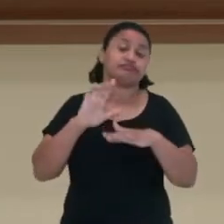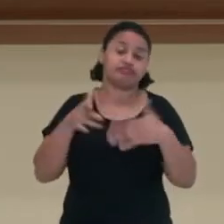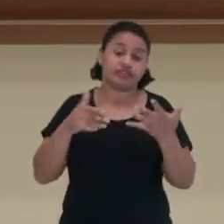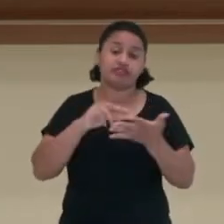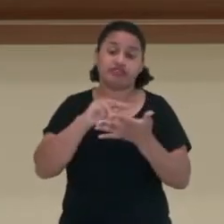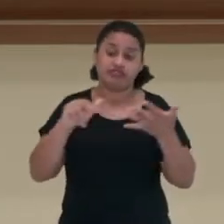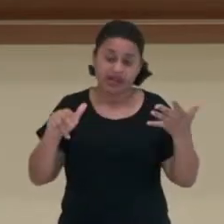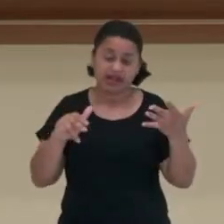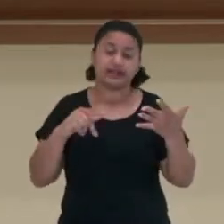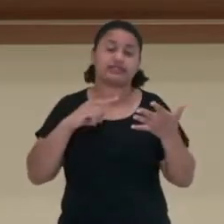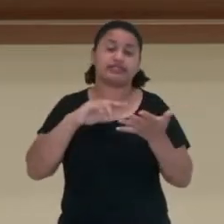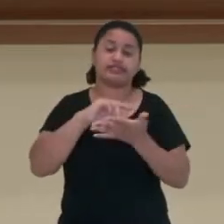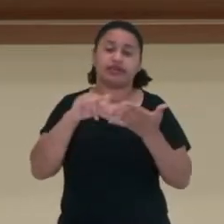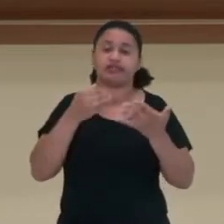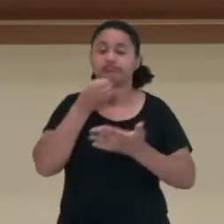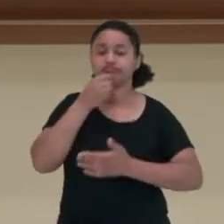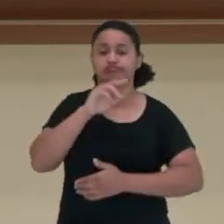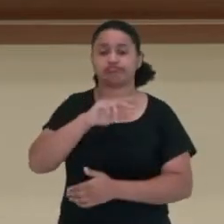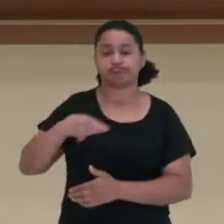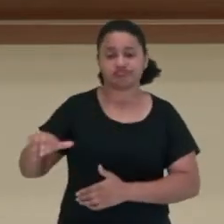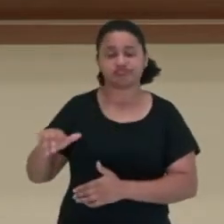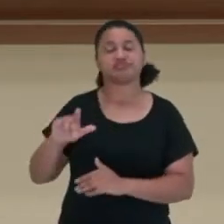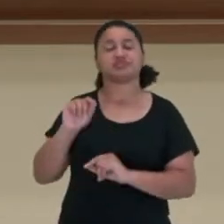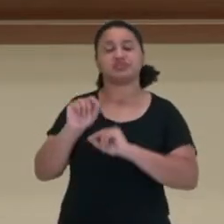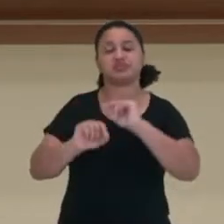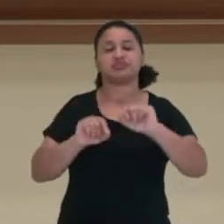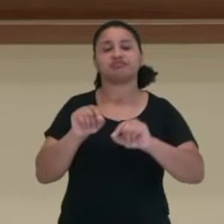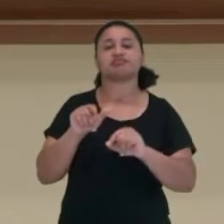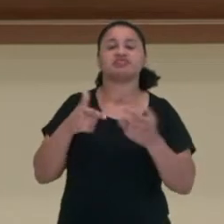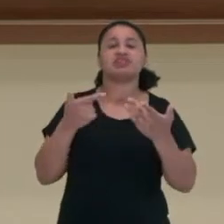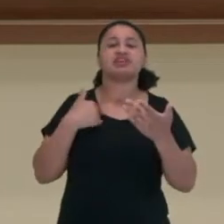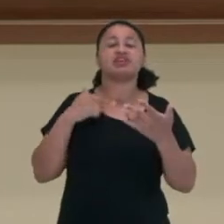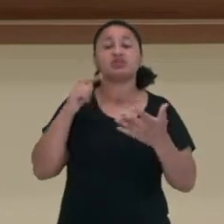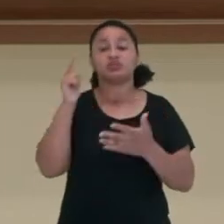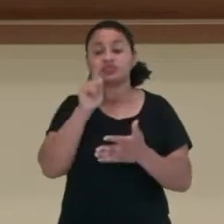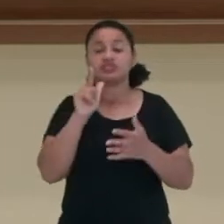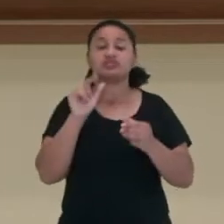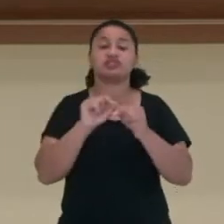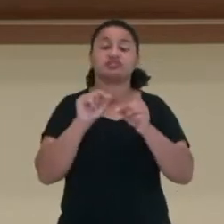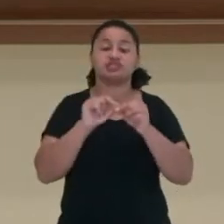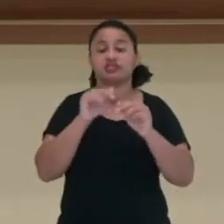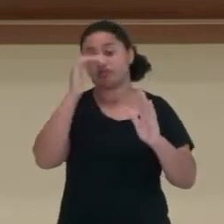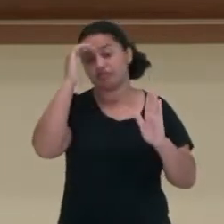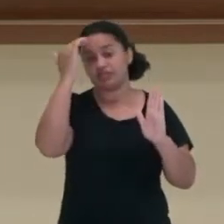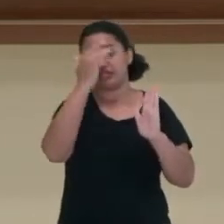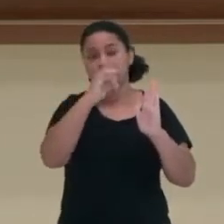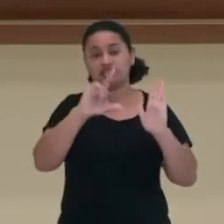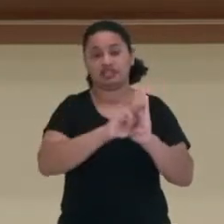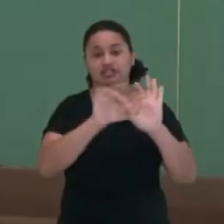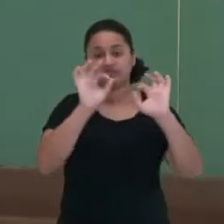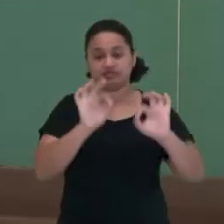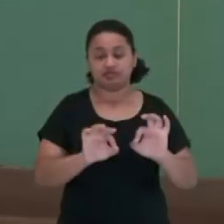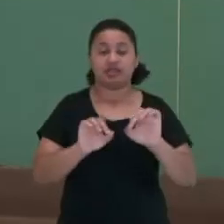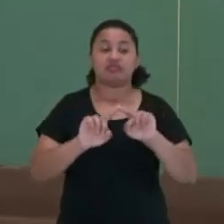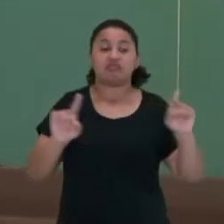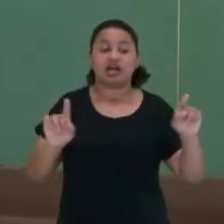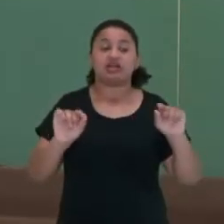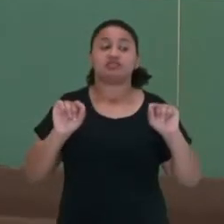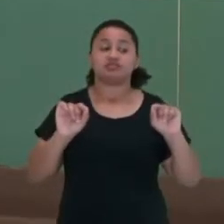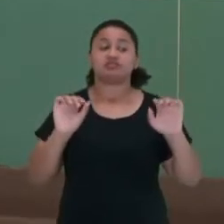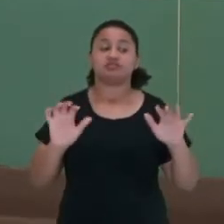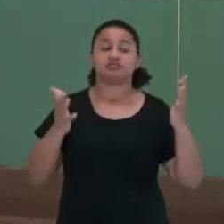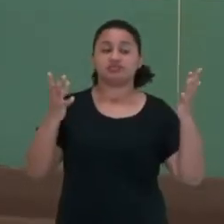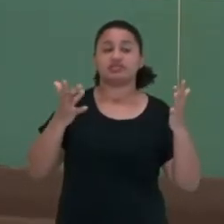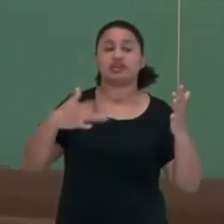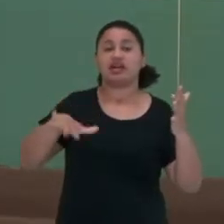tem bastante vantagens em termos de você fazer a formalização. Mas muitas vezes, principalmente